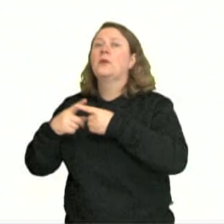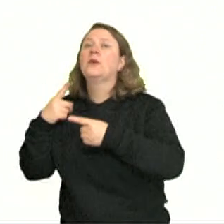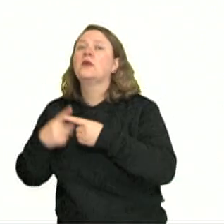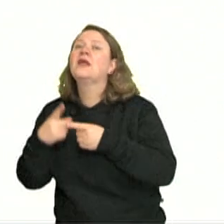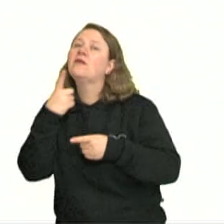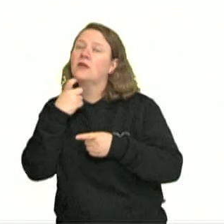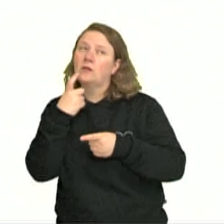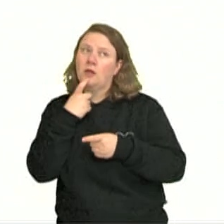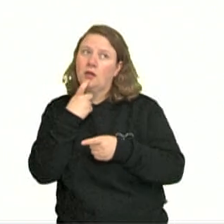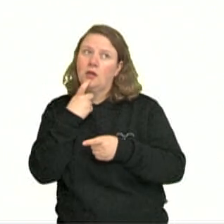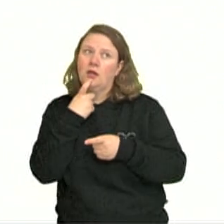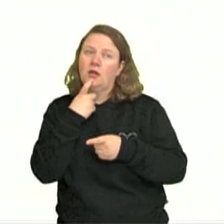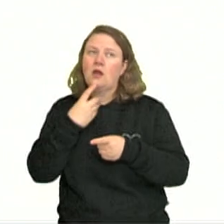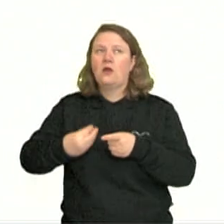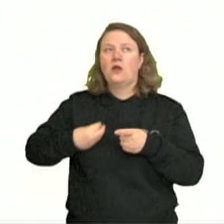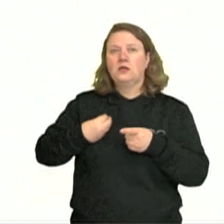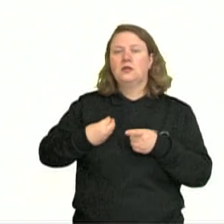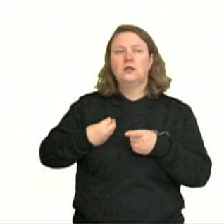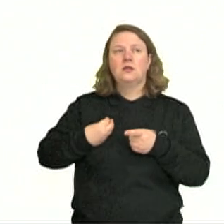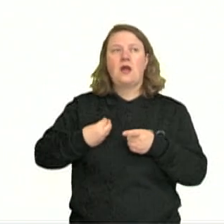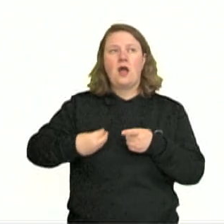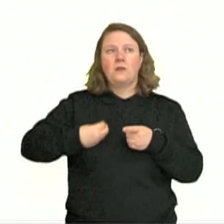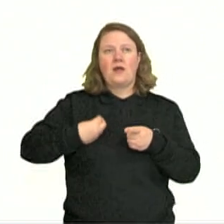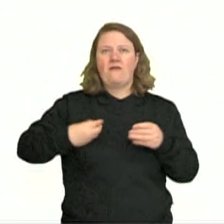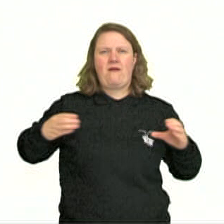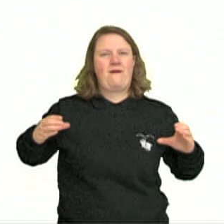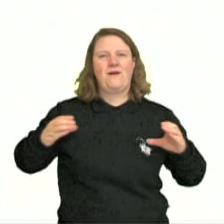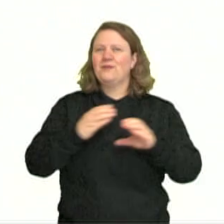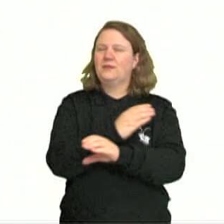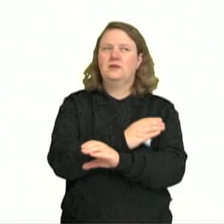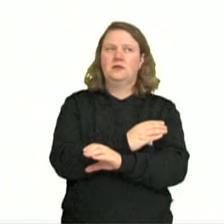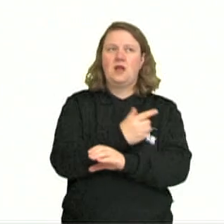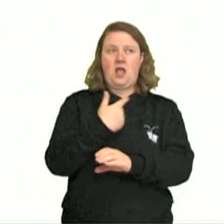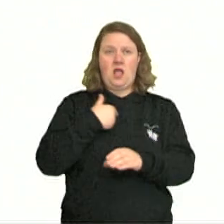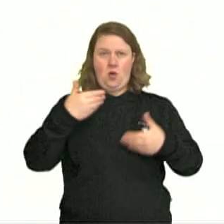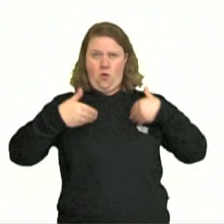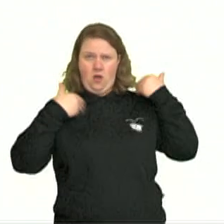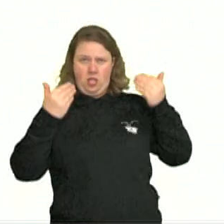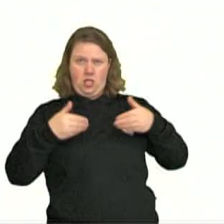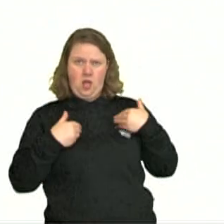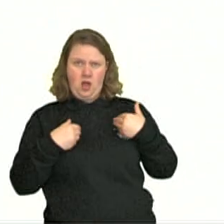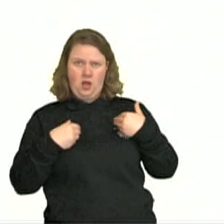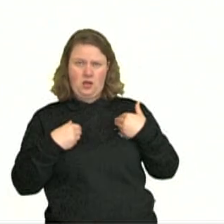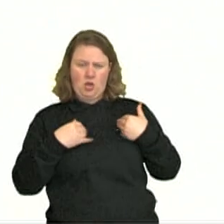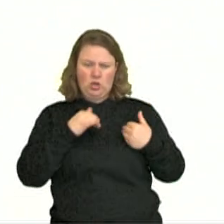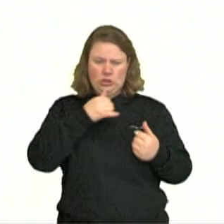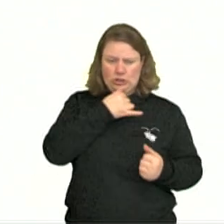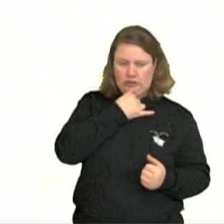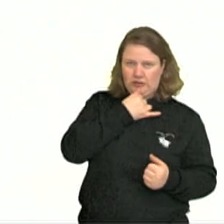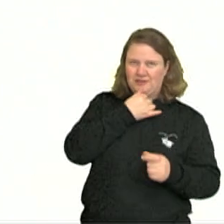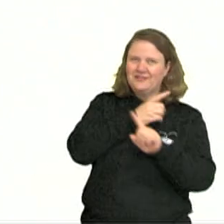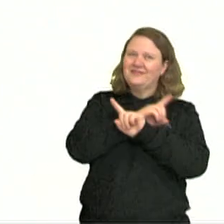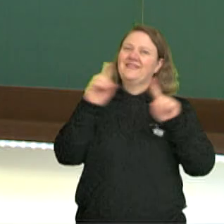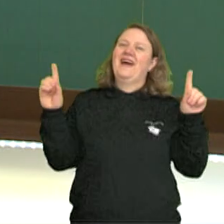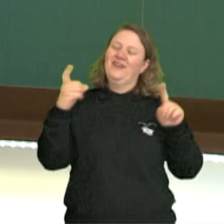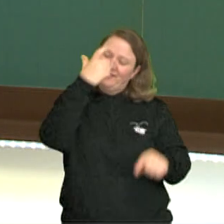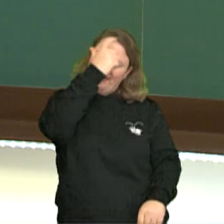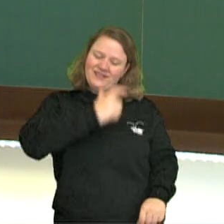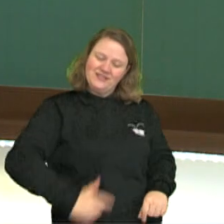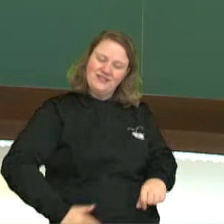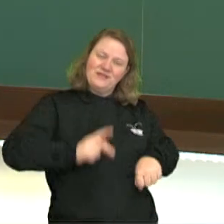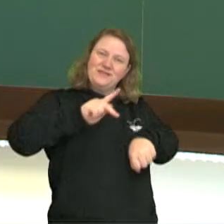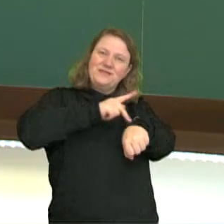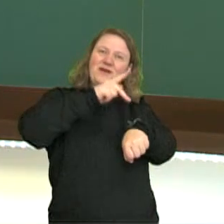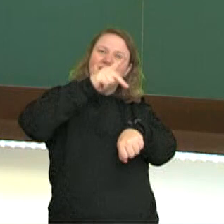instante existe e a minha vida está completa. Não sou alegre nem sou triste, sou poeta. Nós temos